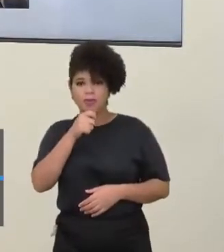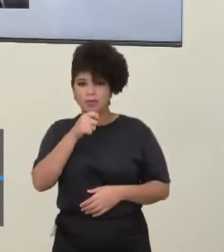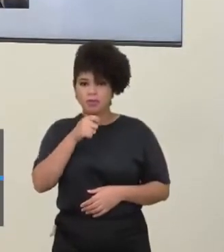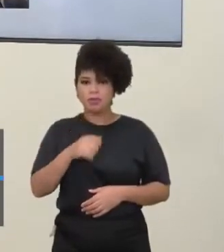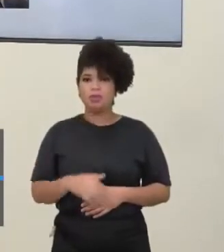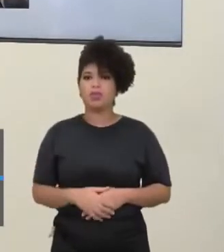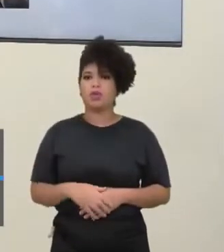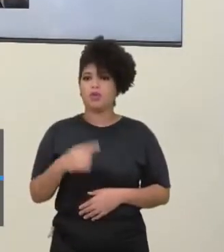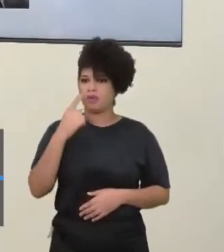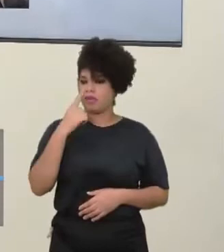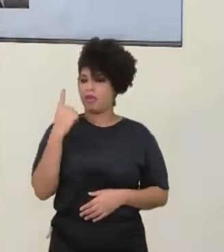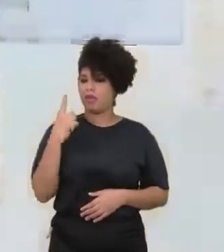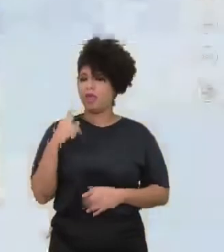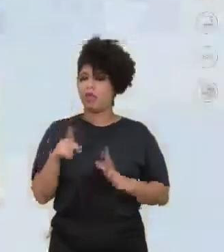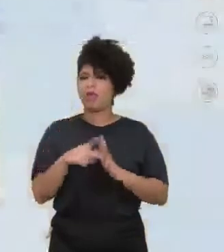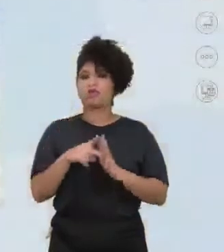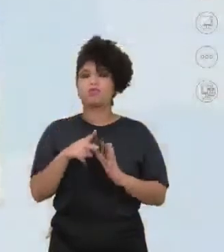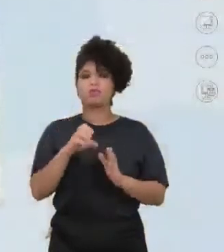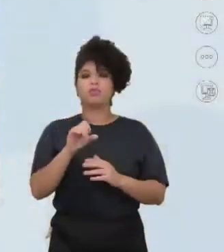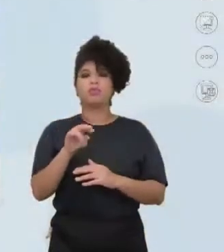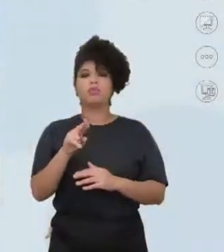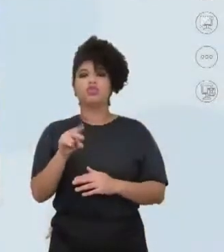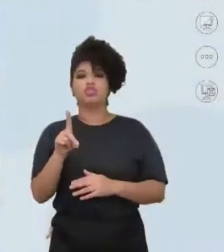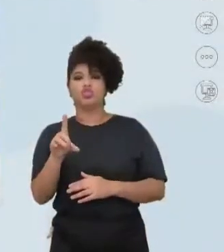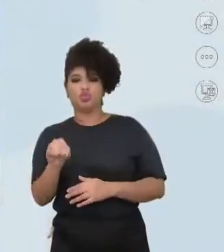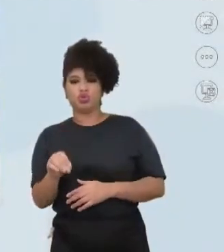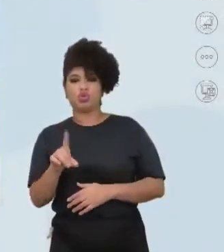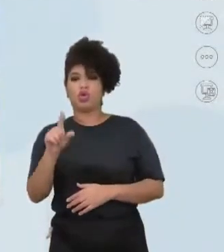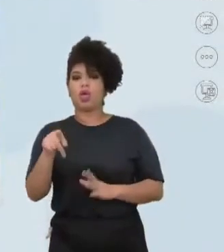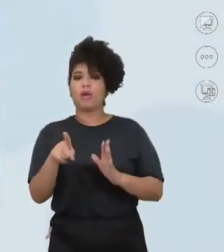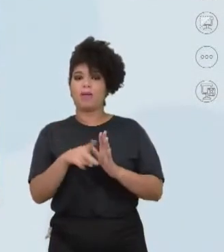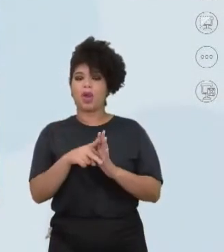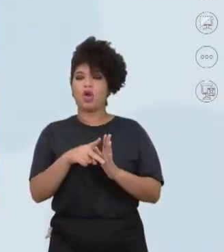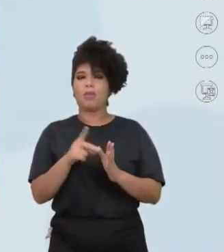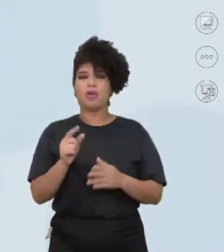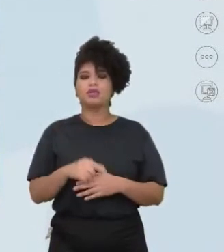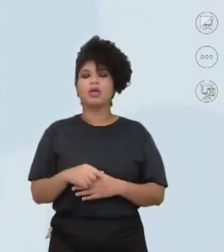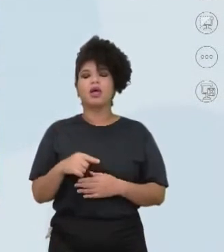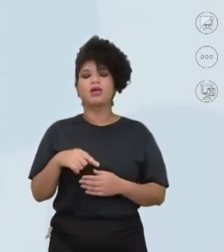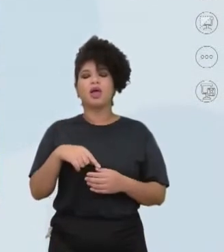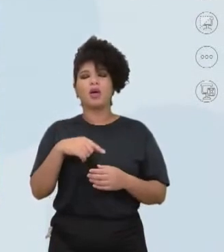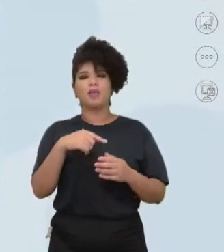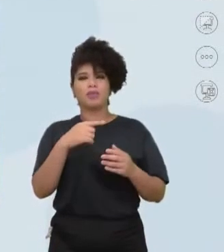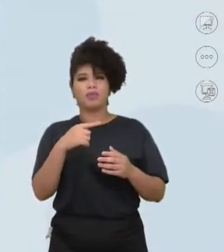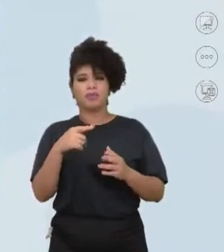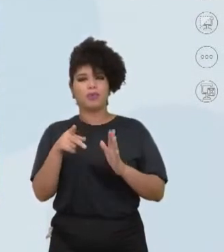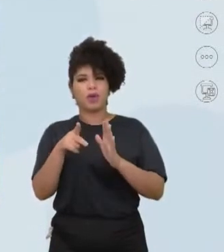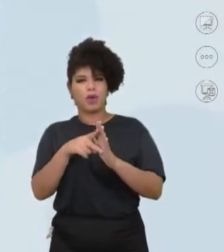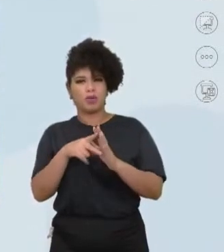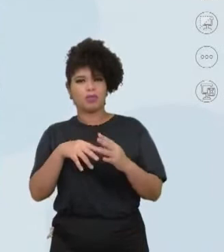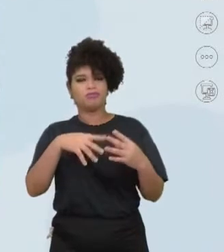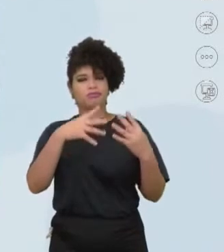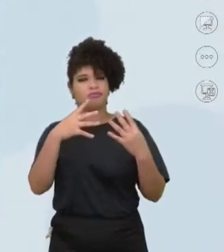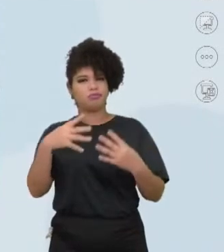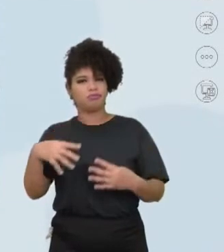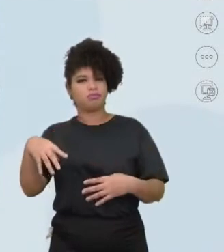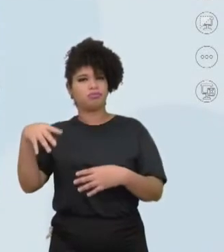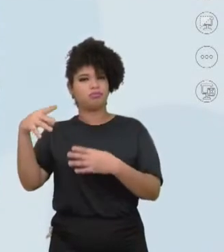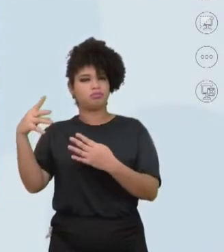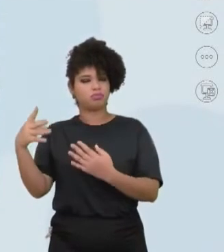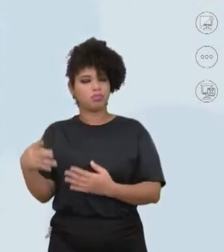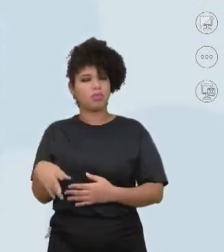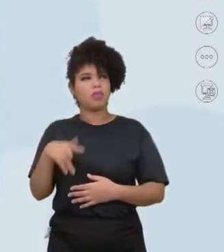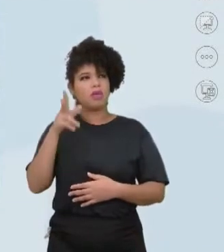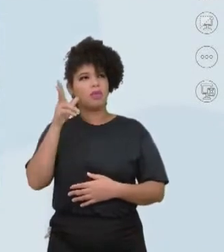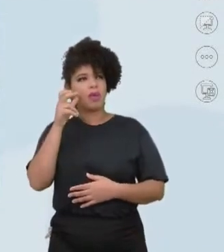sim. O músico de estúdio ele só vai para gravar as trilhas. Ele apenas grava as trilhas dentro do estúdio, apenas isso.